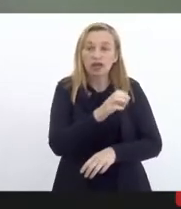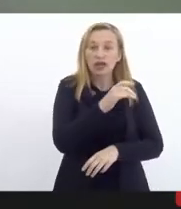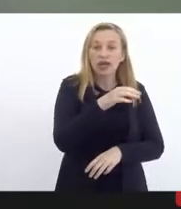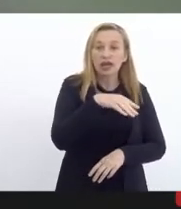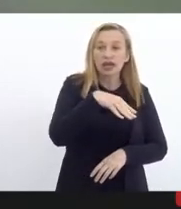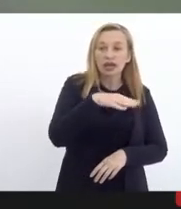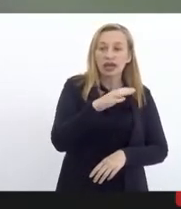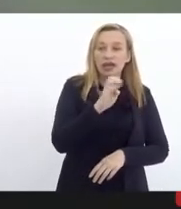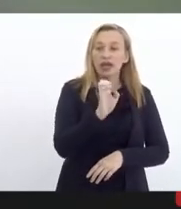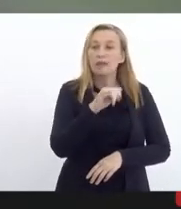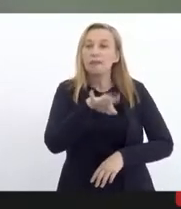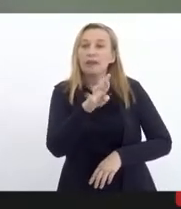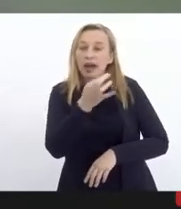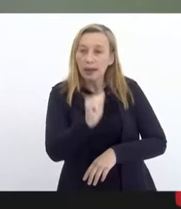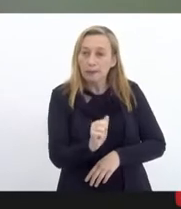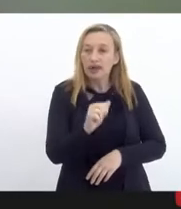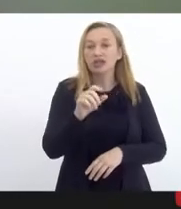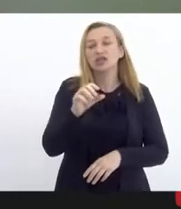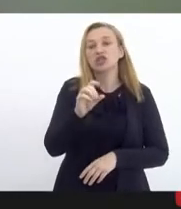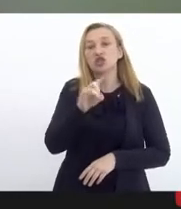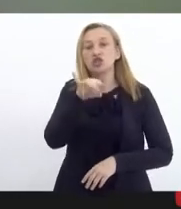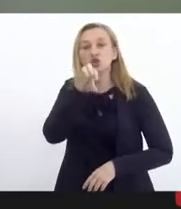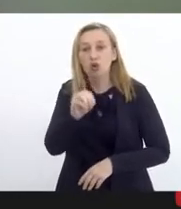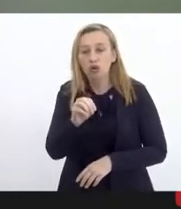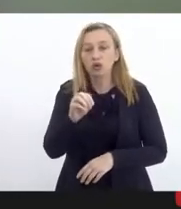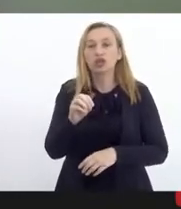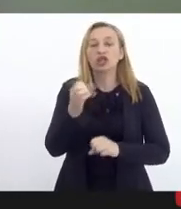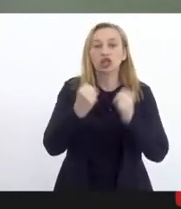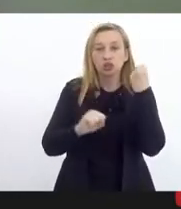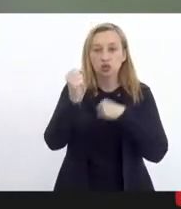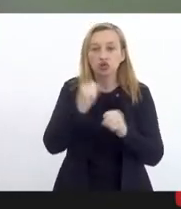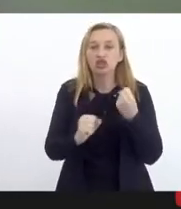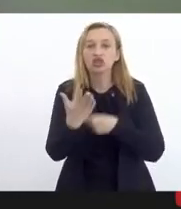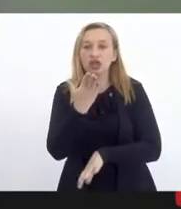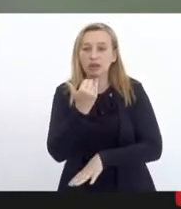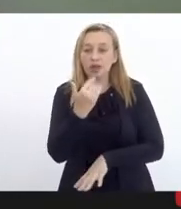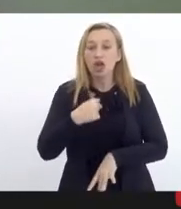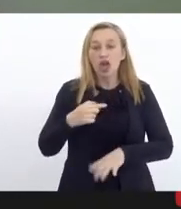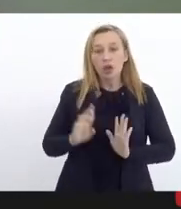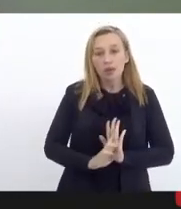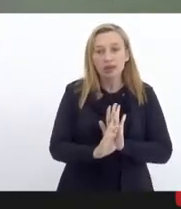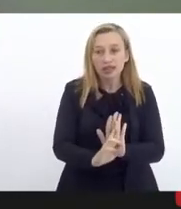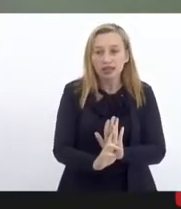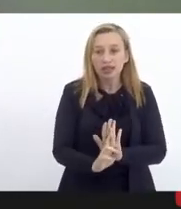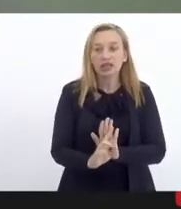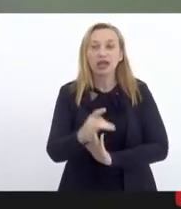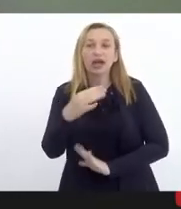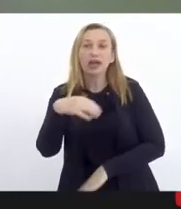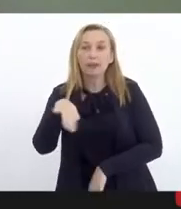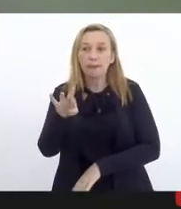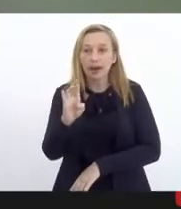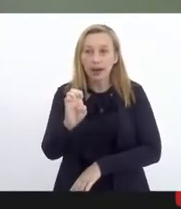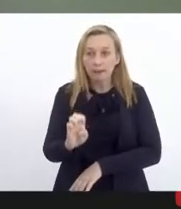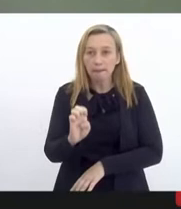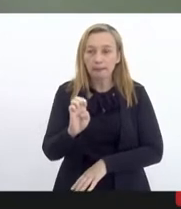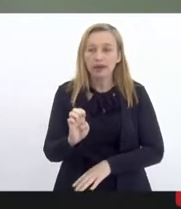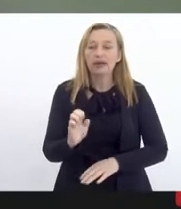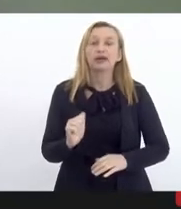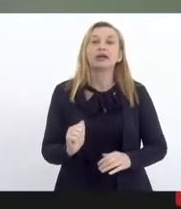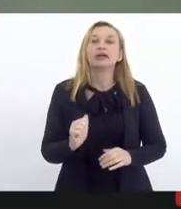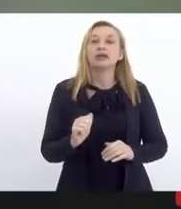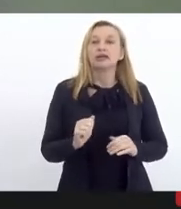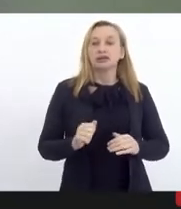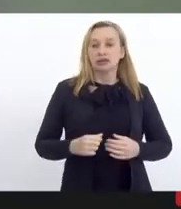Solos, a Agrobiologia e a Agroindústria de Alimentos. E, especialmente, eu aqui representando a Embrapa, me coloco à disposição de